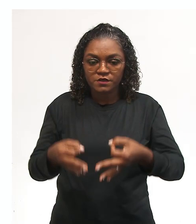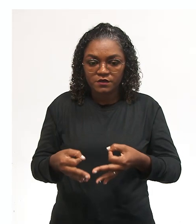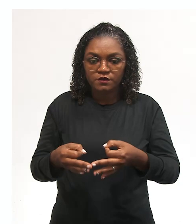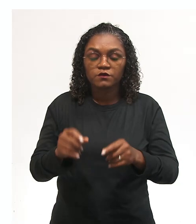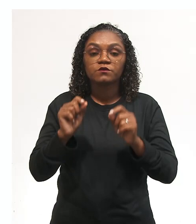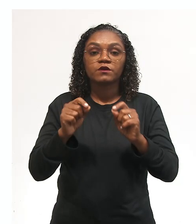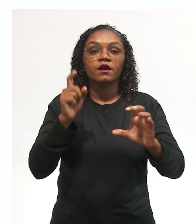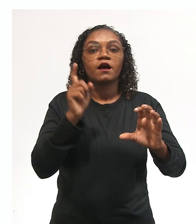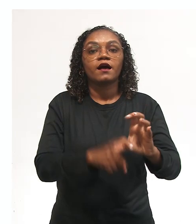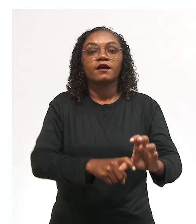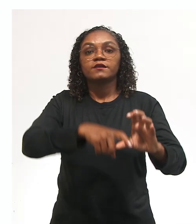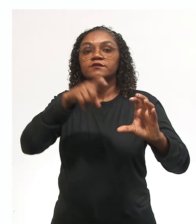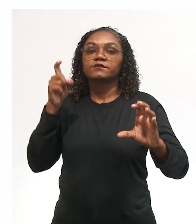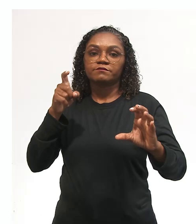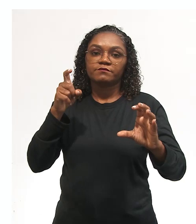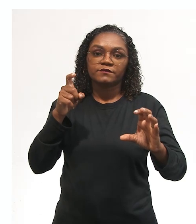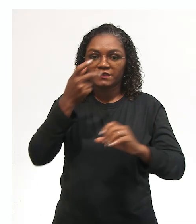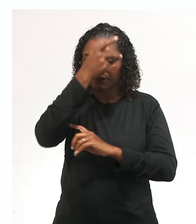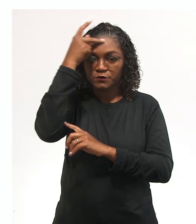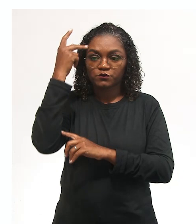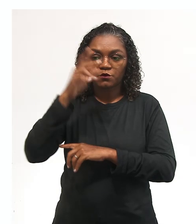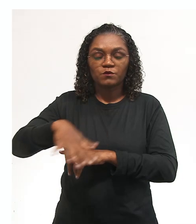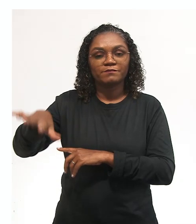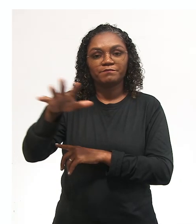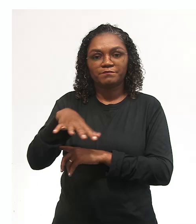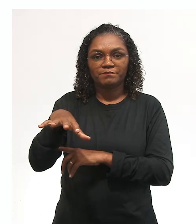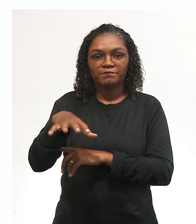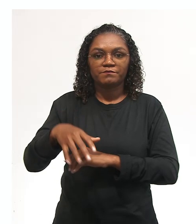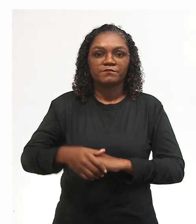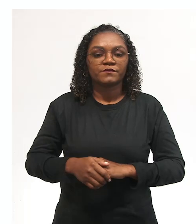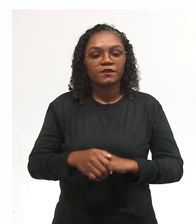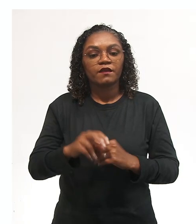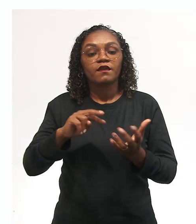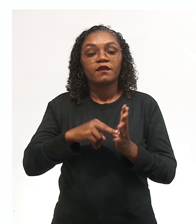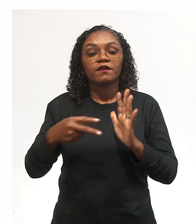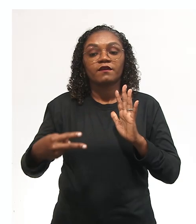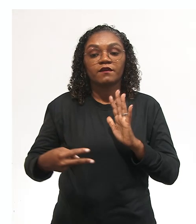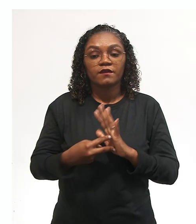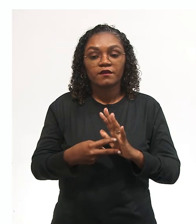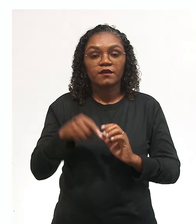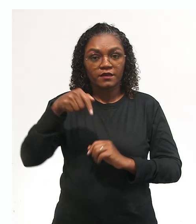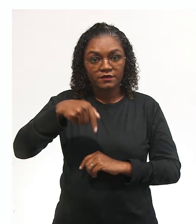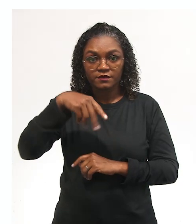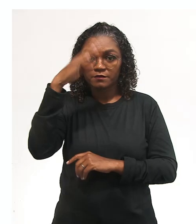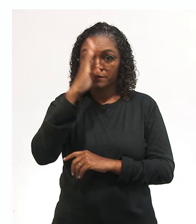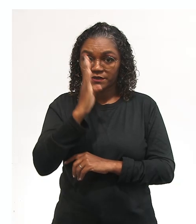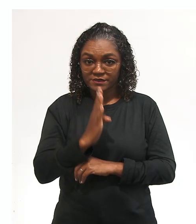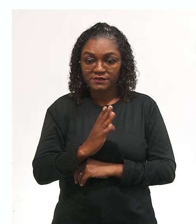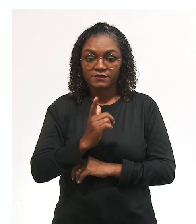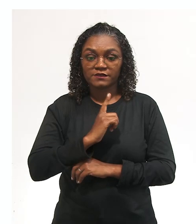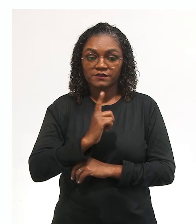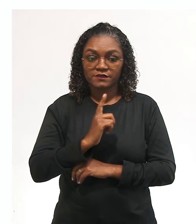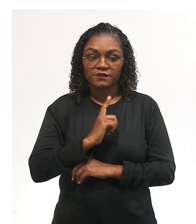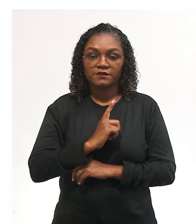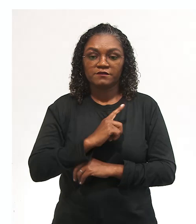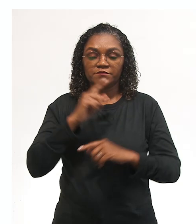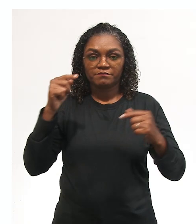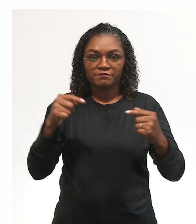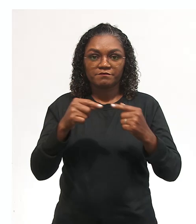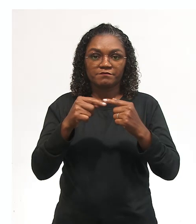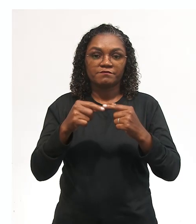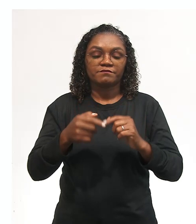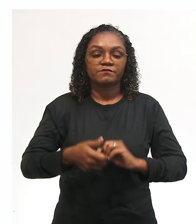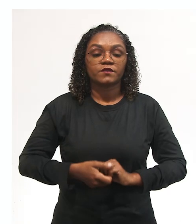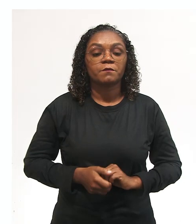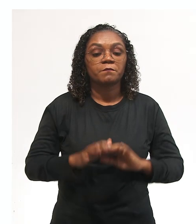à emancipação das pessoas. Aí essa contribuição é do próprio país nosso, né, que tem uma discussão